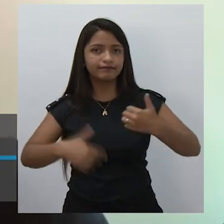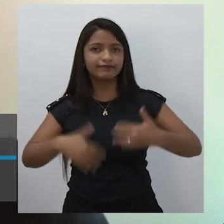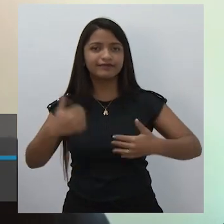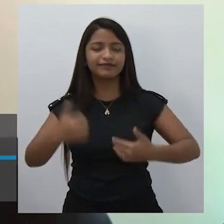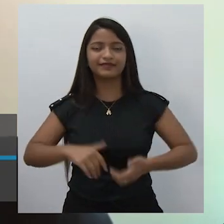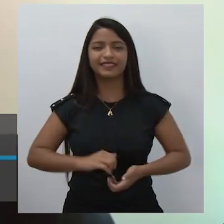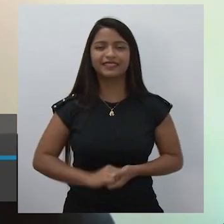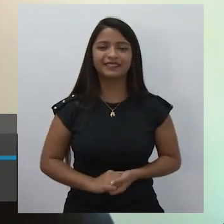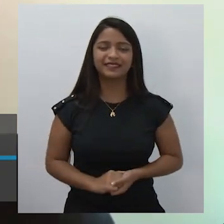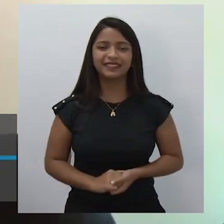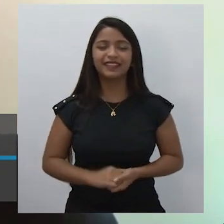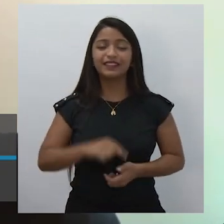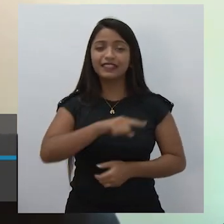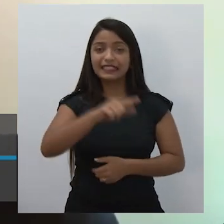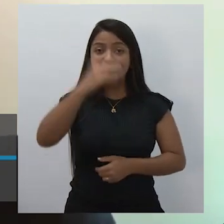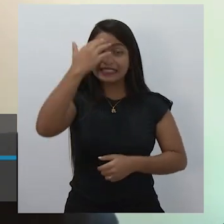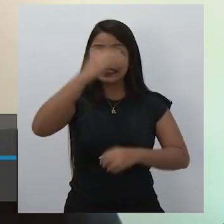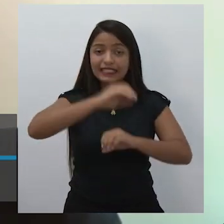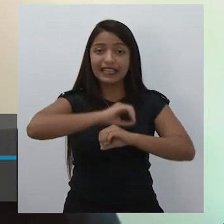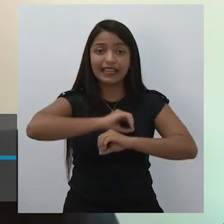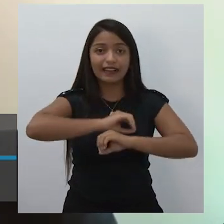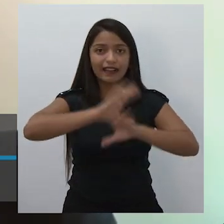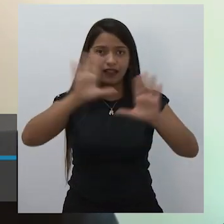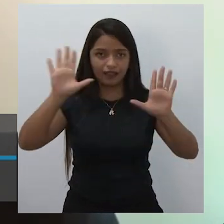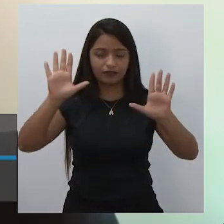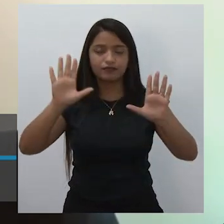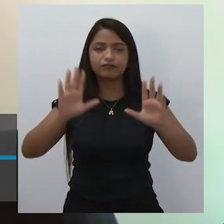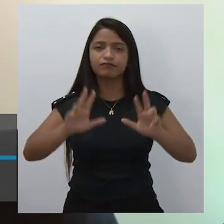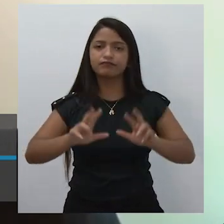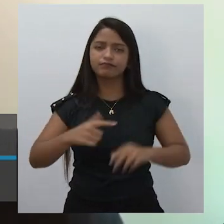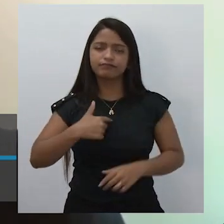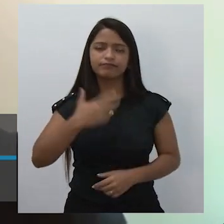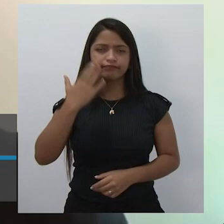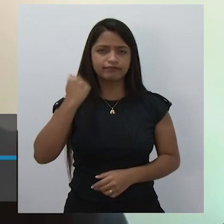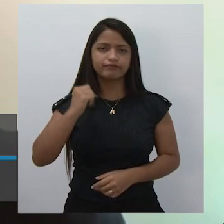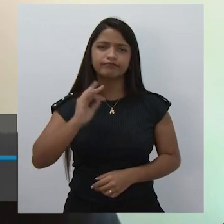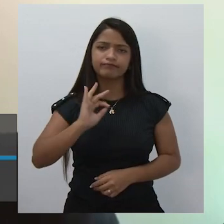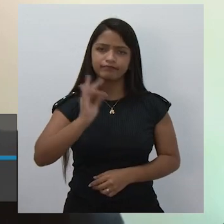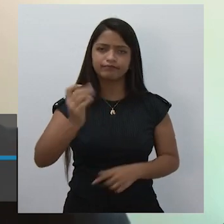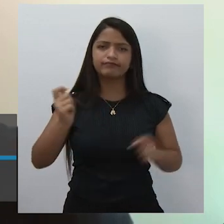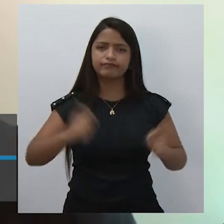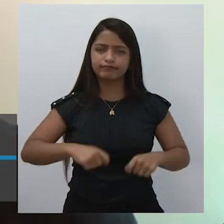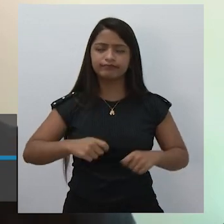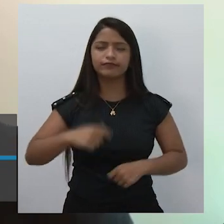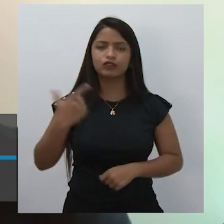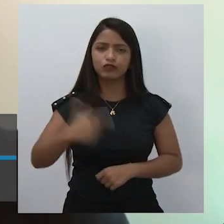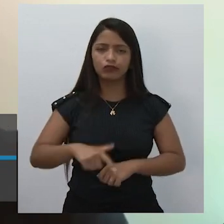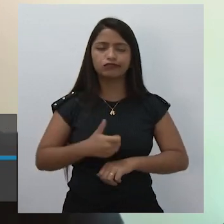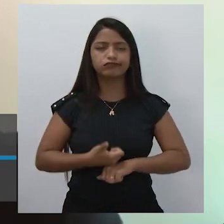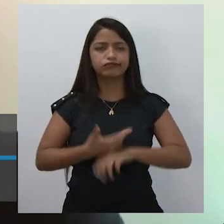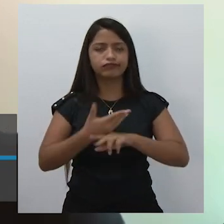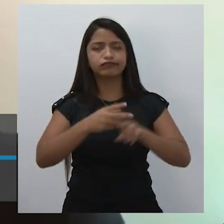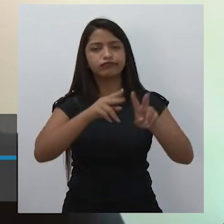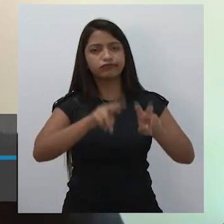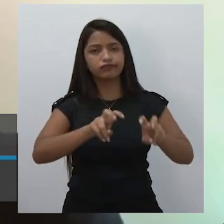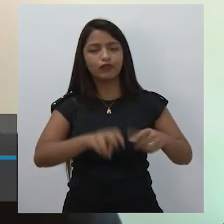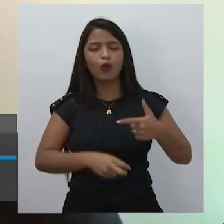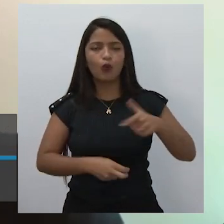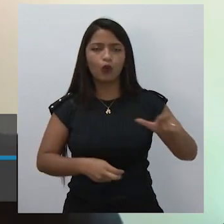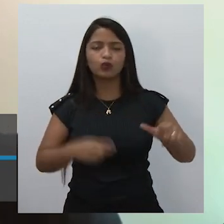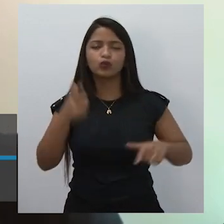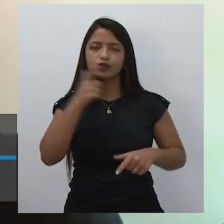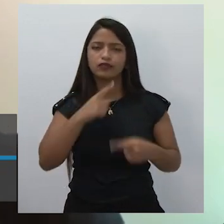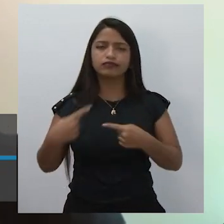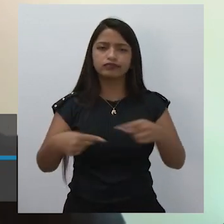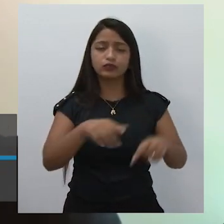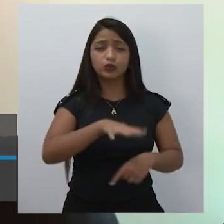esclarecedoras e tenho certeza que a gente terá tantos outros momentos para a gente discutir tantas outras questões que a rede